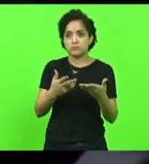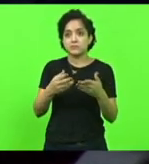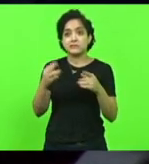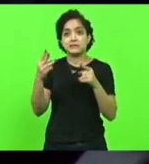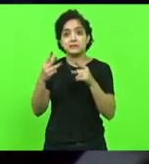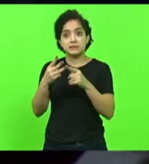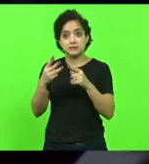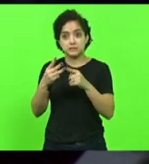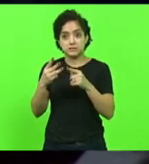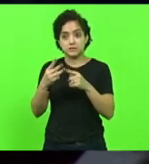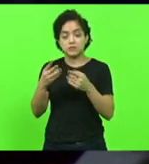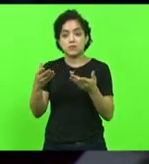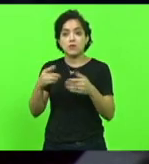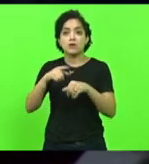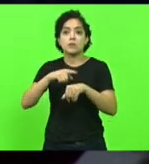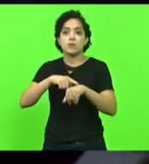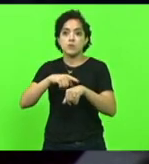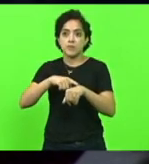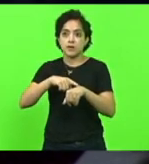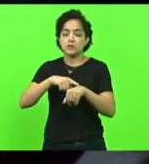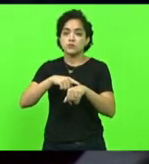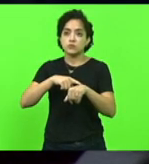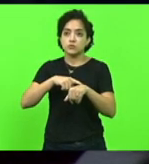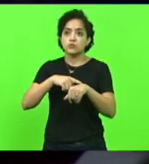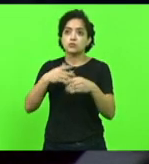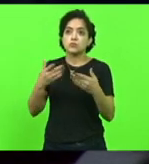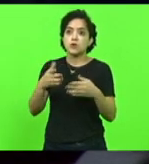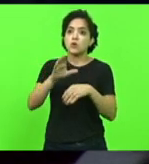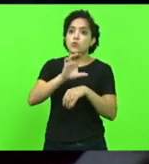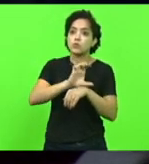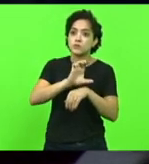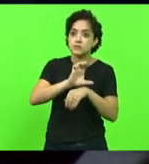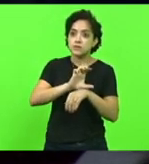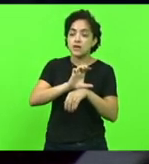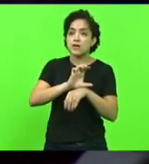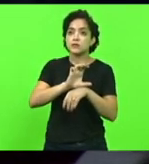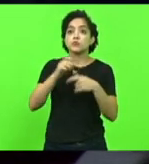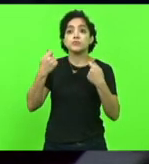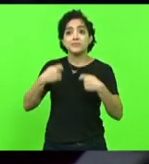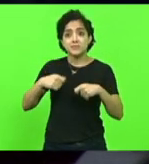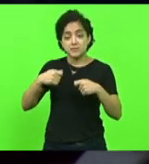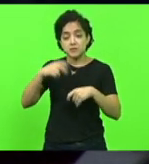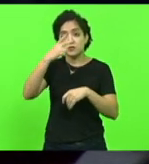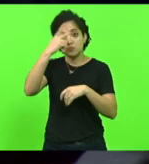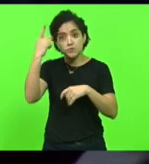momento em que o Estado precisa de mais pessoas.